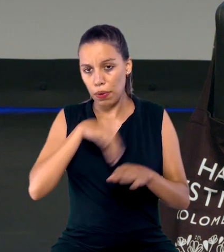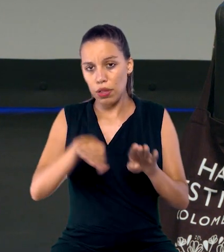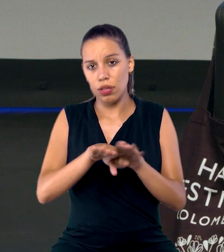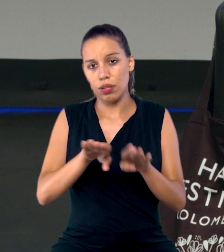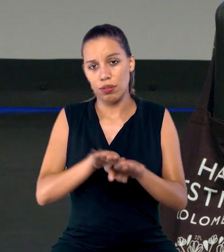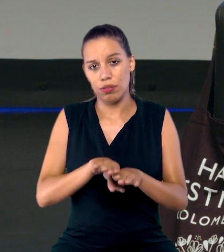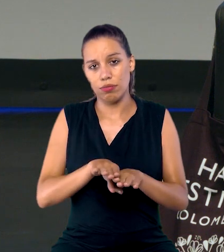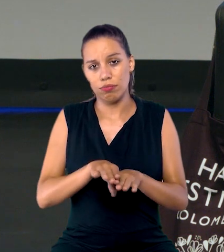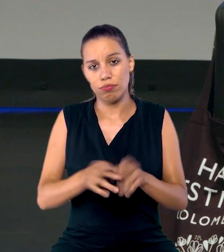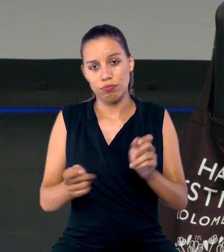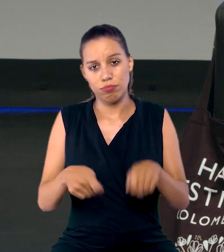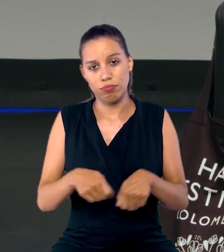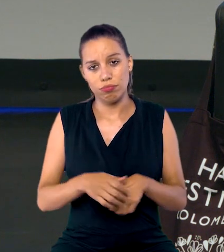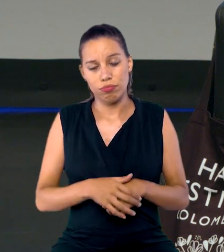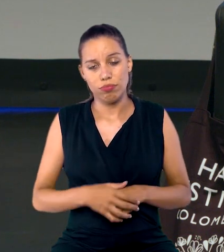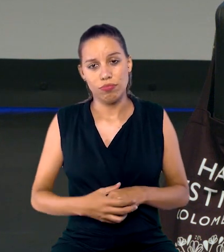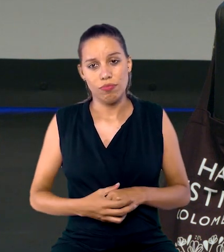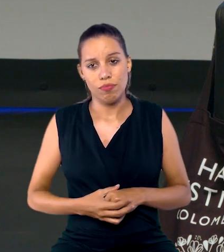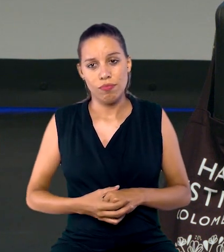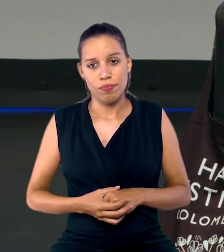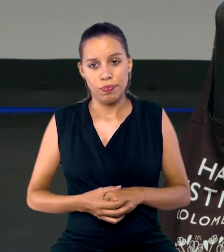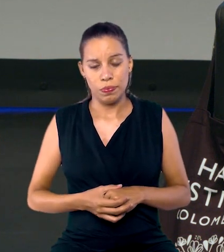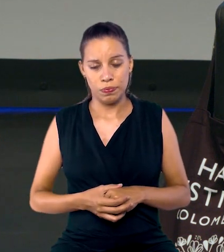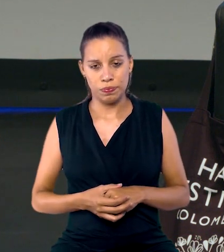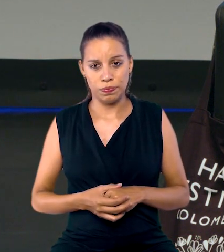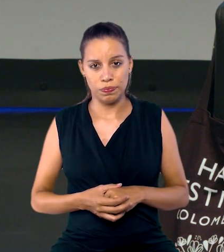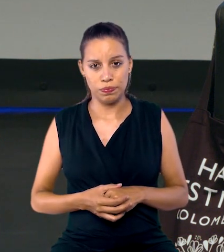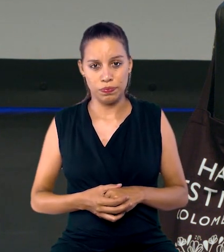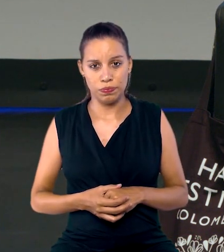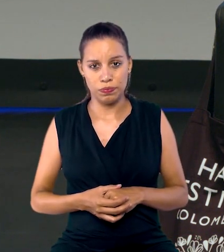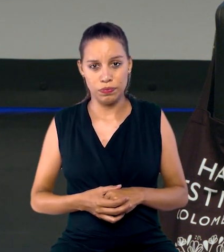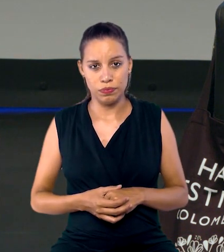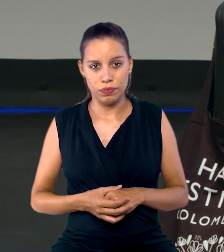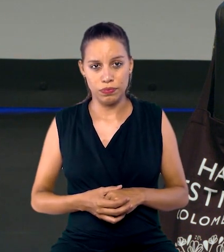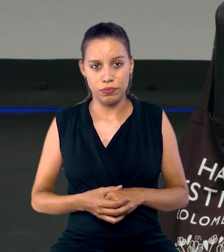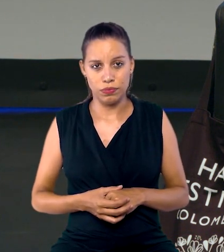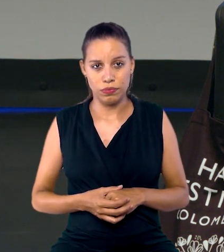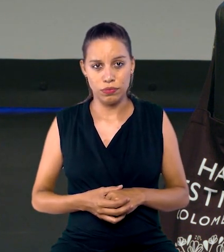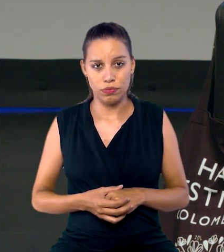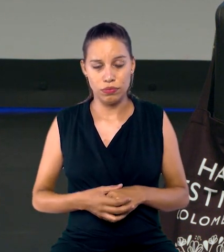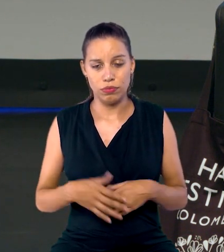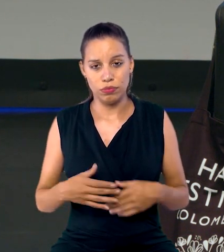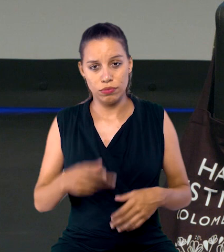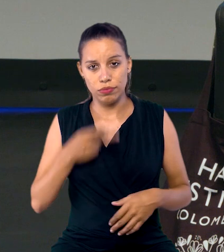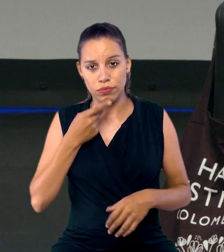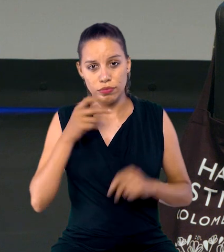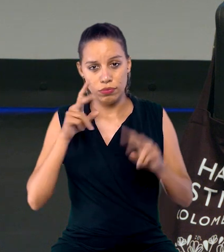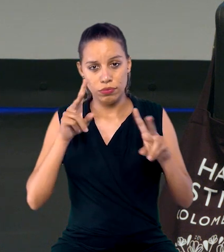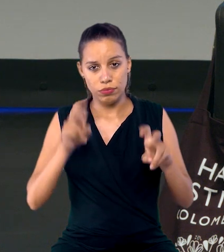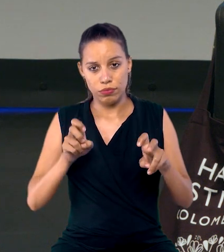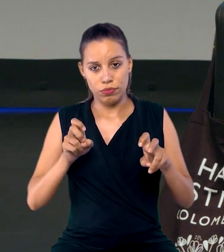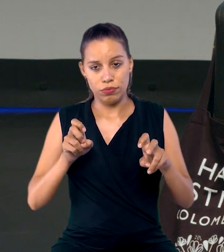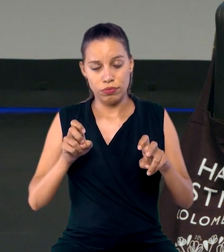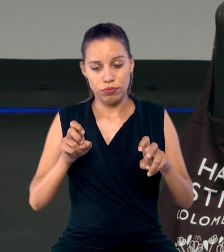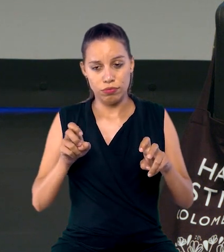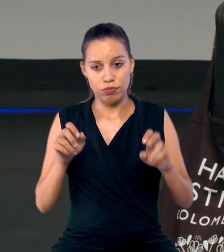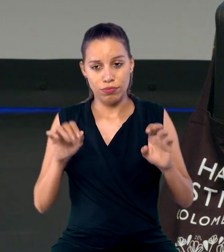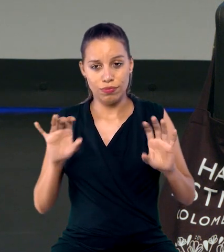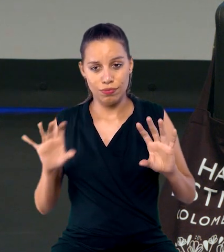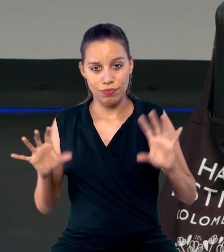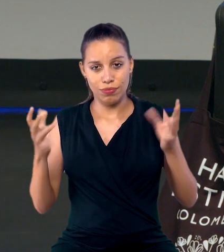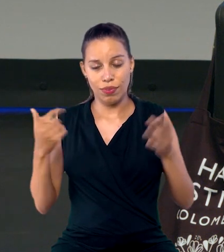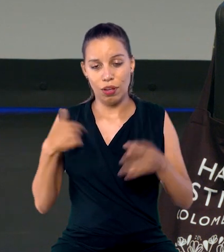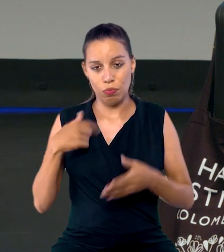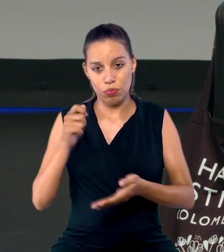que isso nos toca muito. E aí, falando desse processo dessa dança, né?